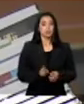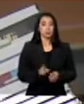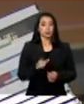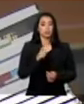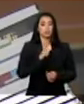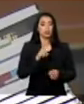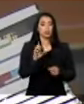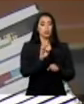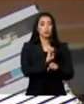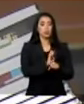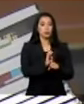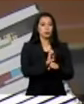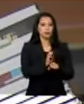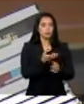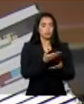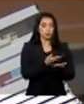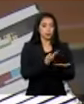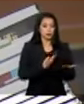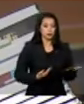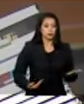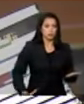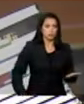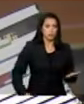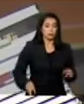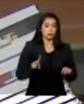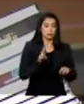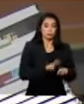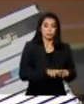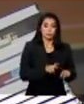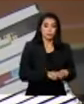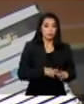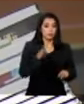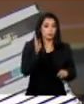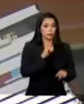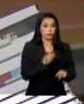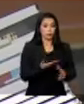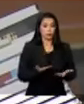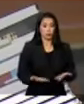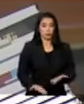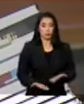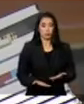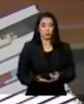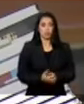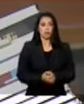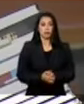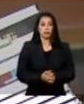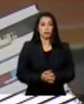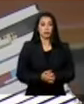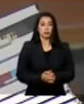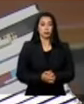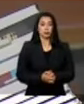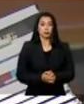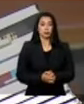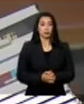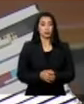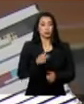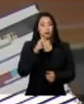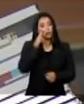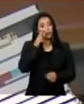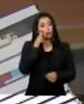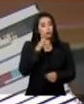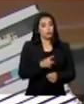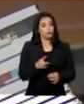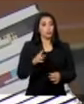de coisas inconstitucional no sistema carcerário brasileiro, ou até o exame definitivo da arguição